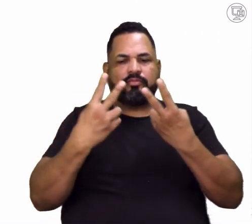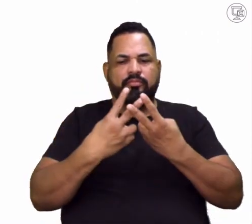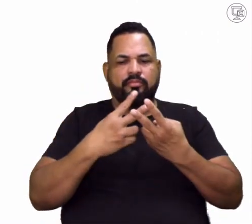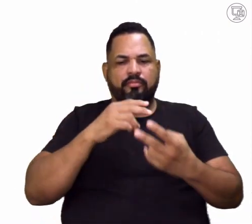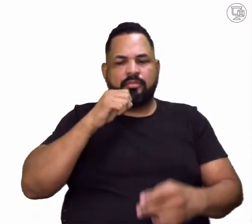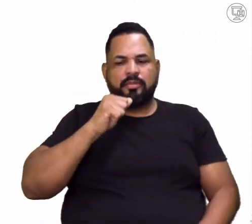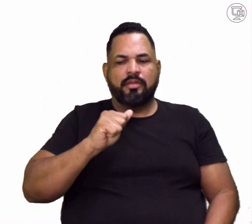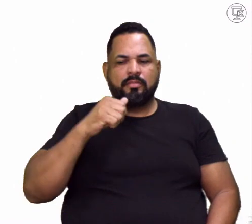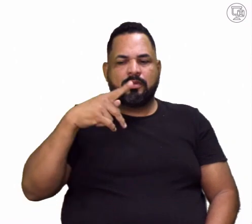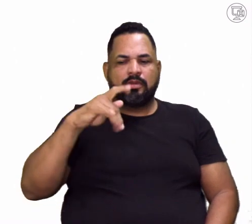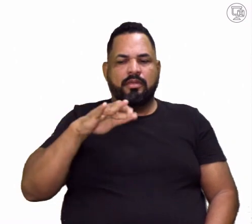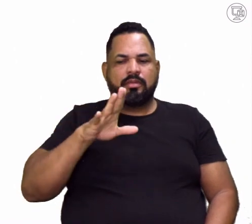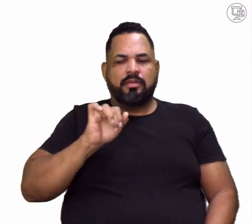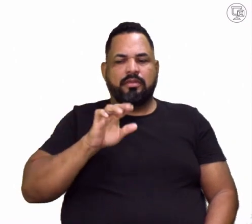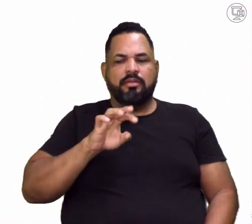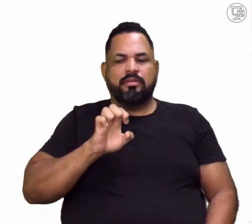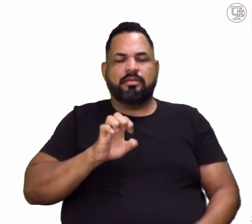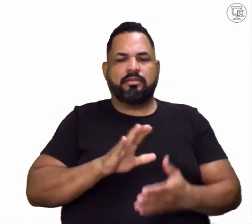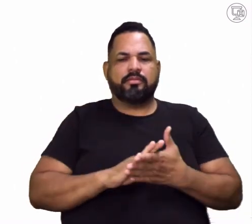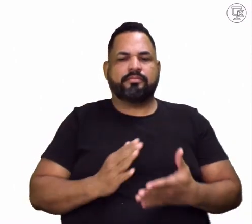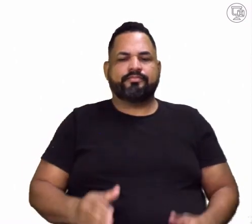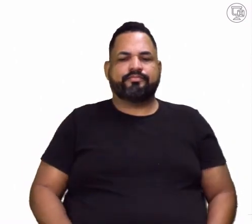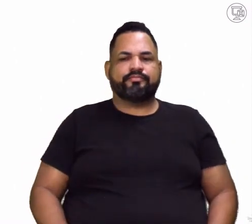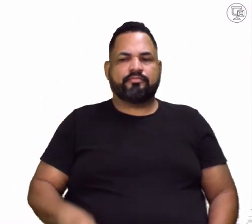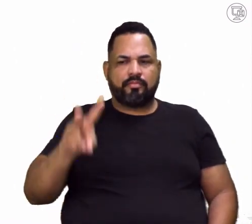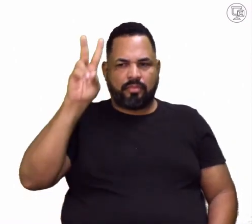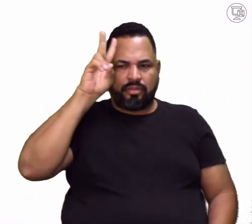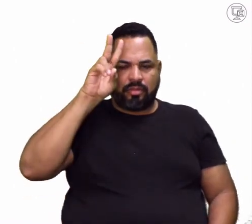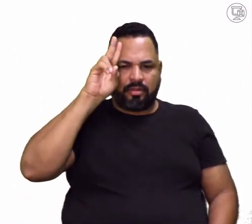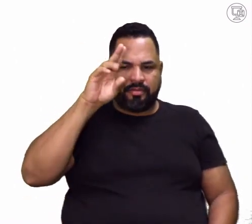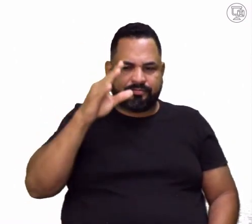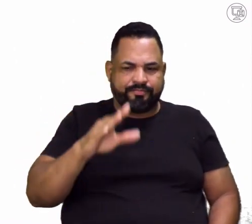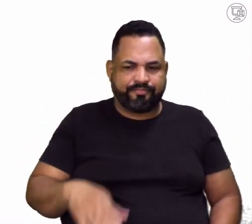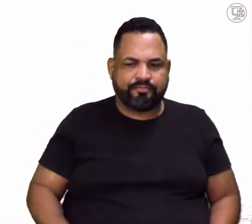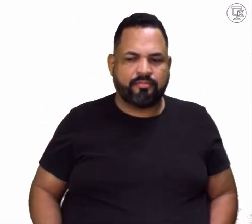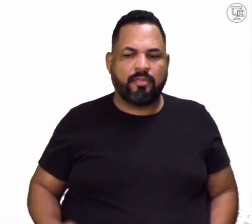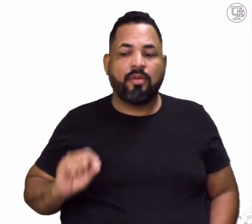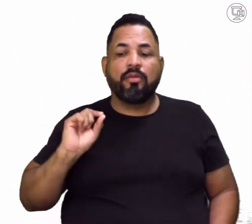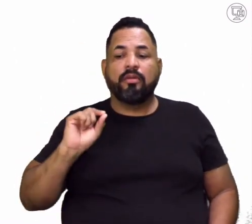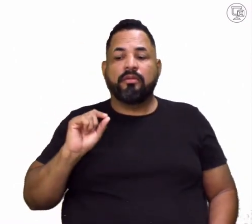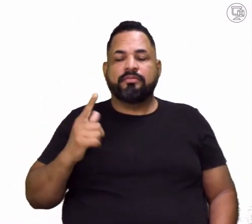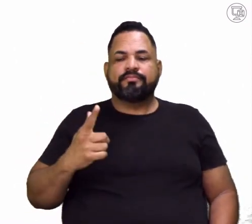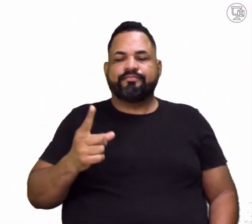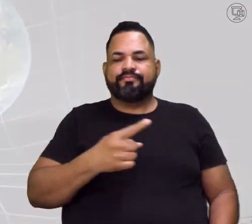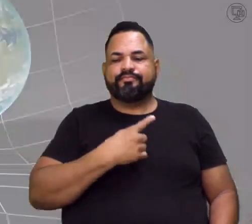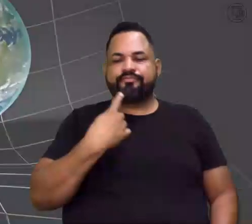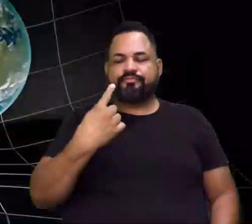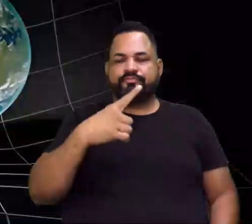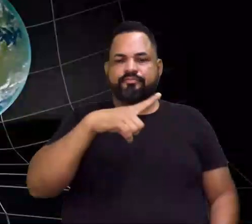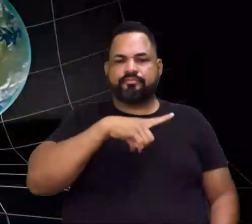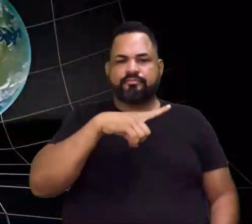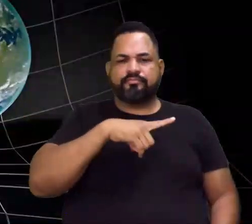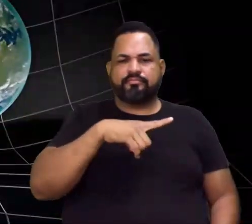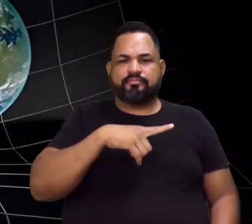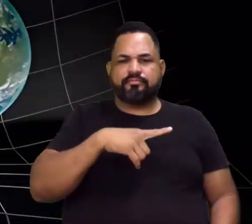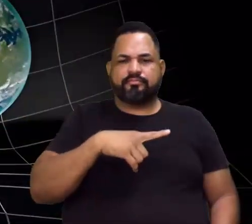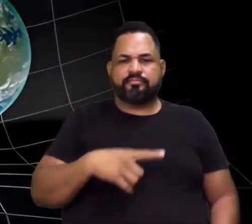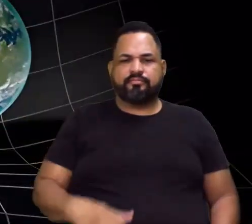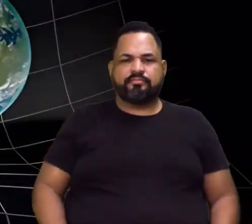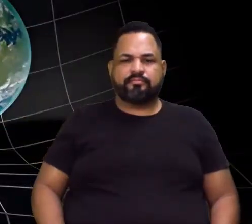aparente Ok vamos lembrando aí você que o seguinte nós temos